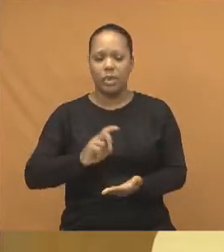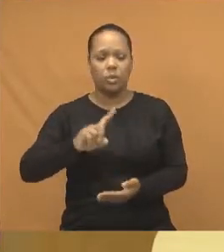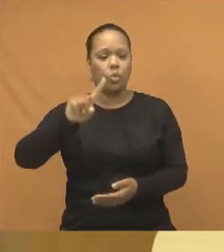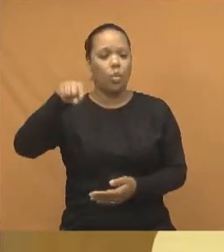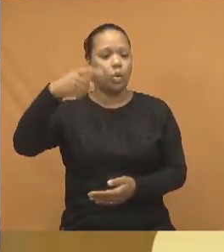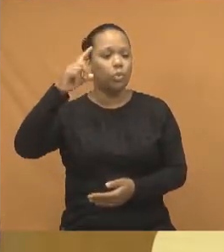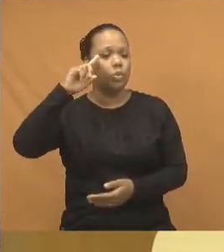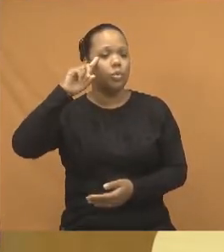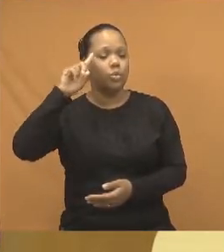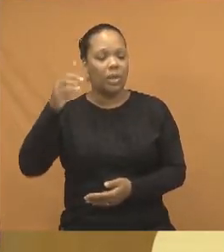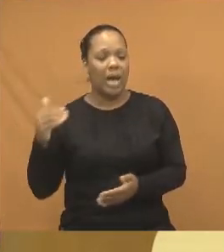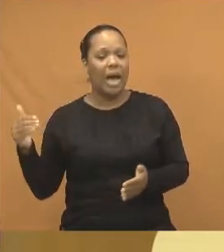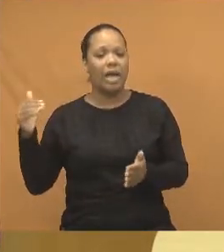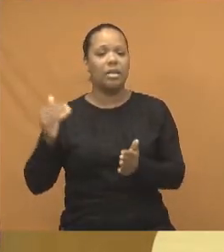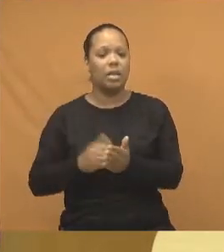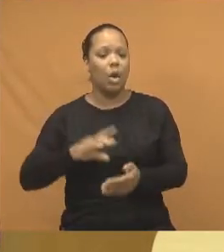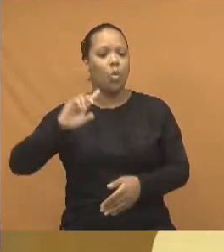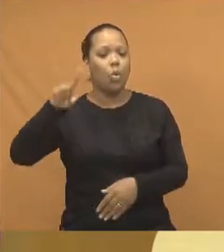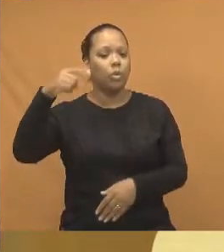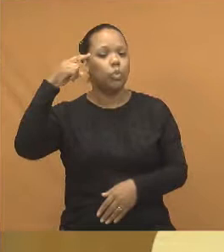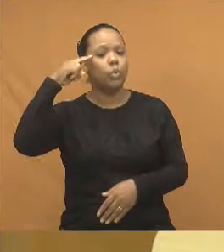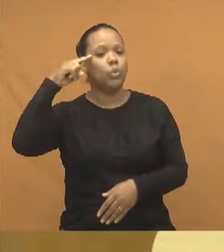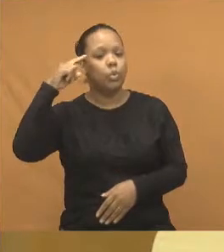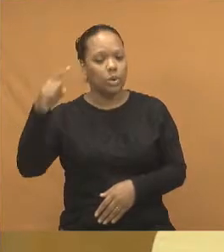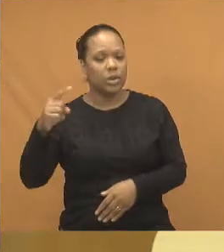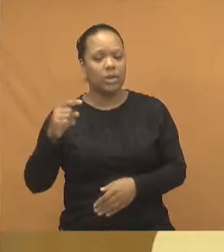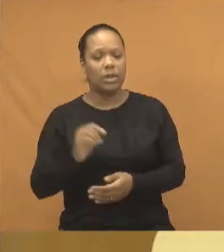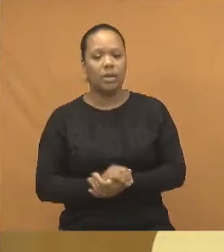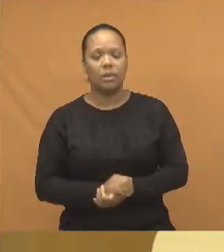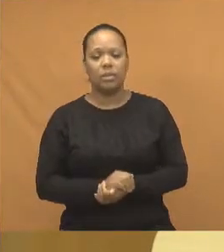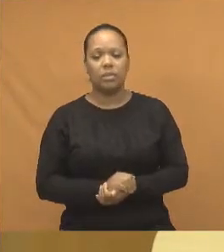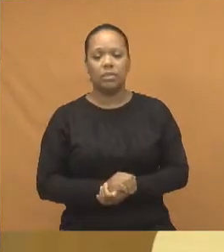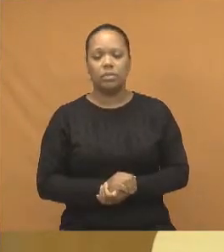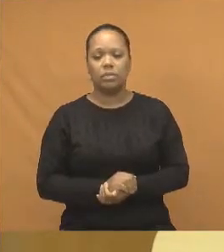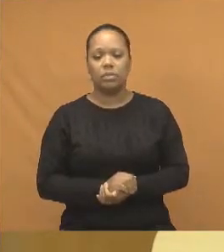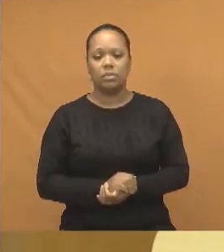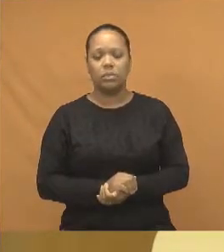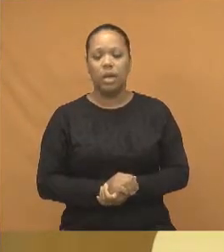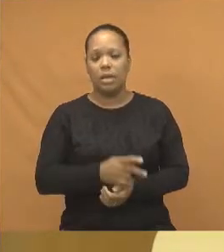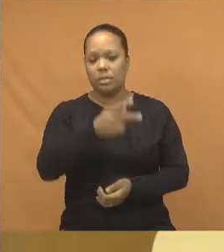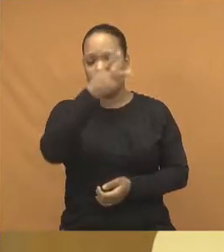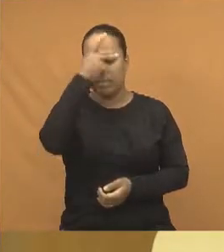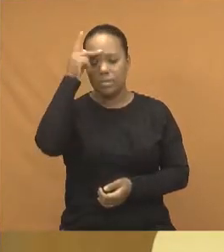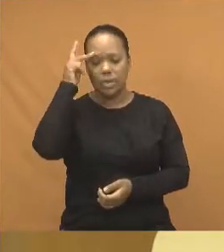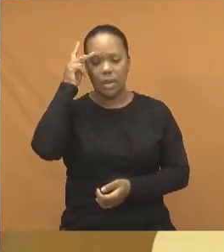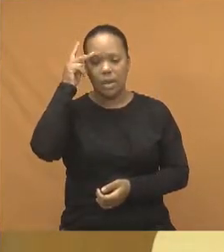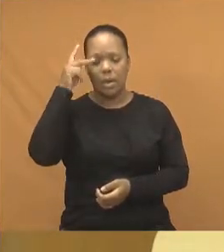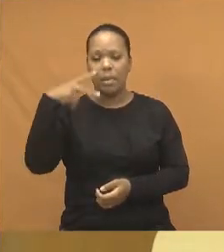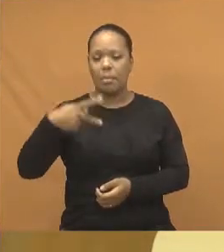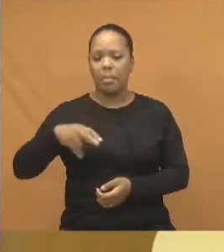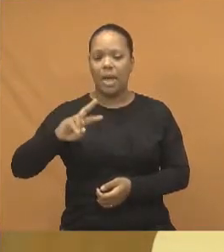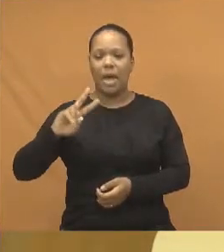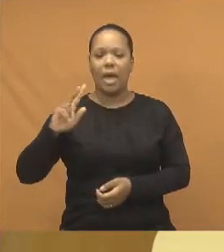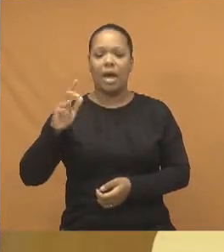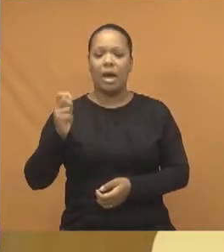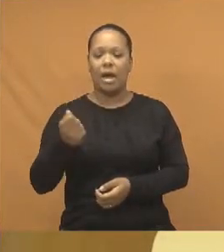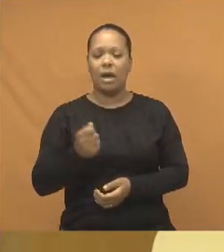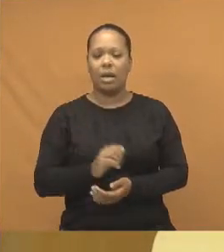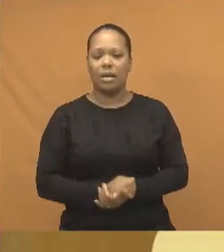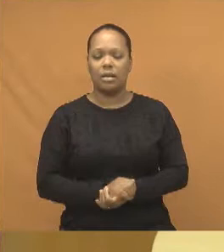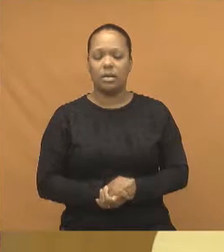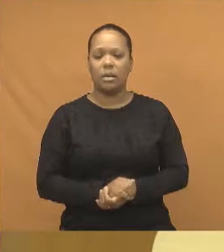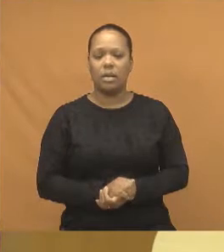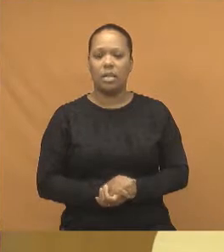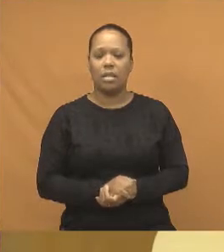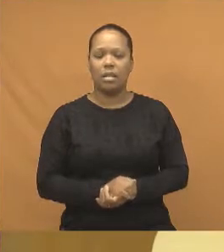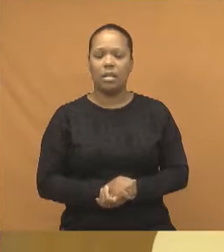e até no outro dia de manhã ela continua fazendo efeito. Os pacientes que tomam a NPH, que a gente sabe que elas têm uma duração